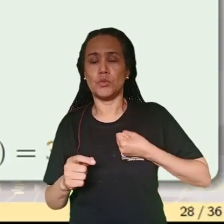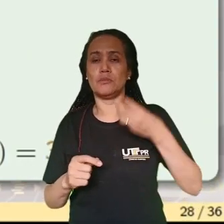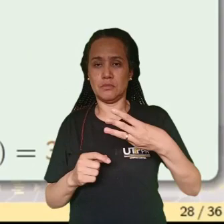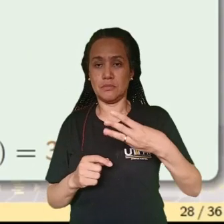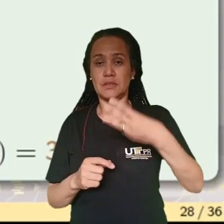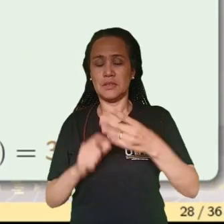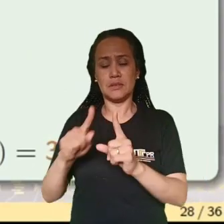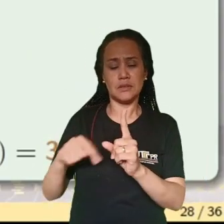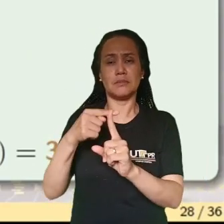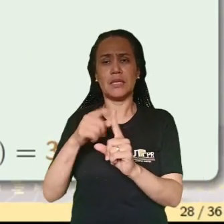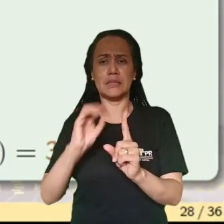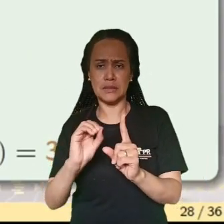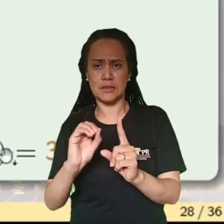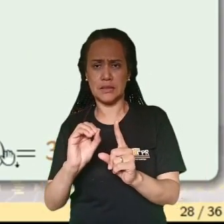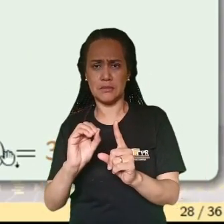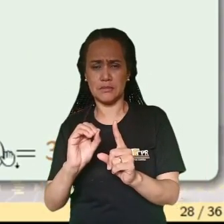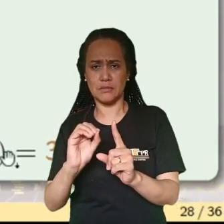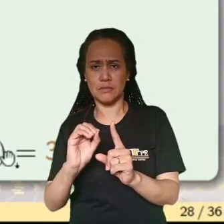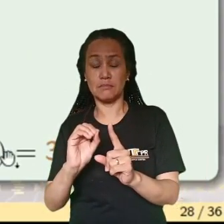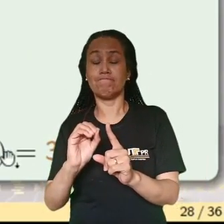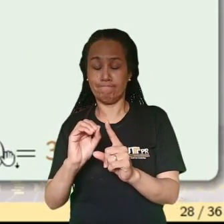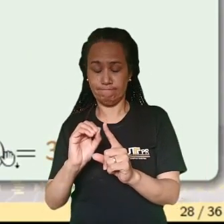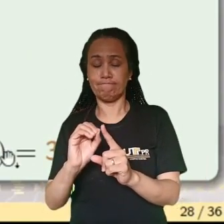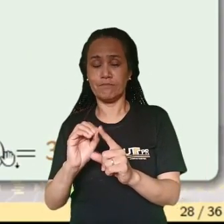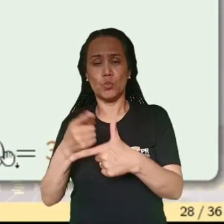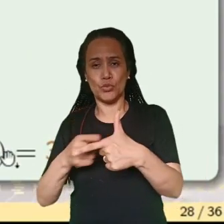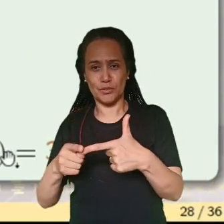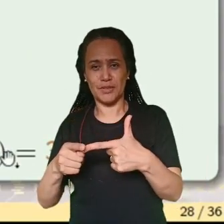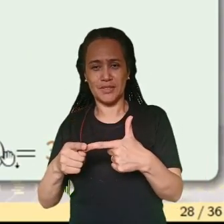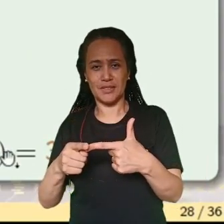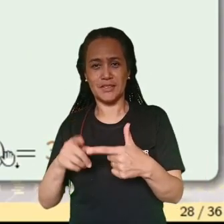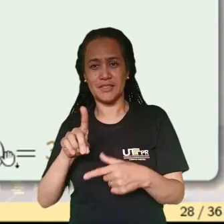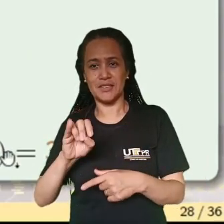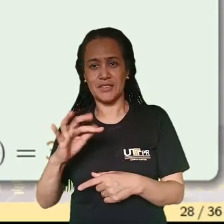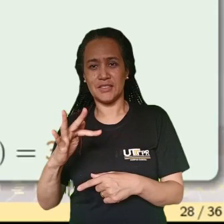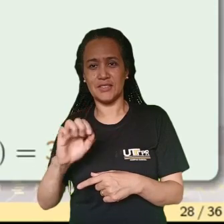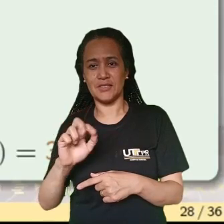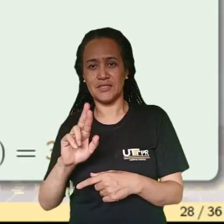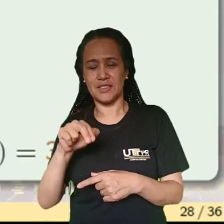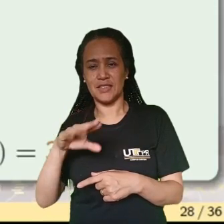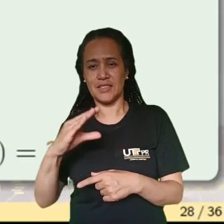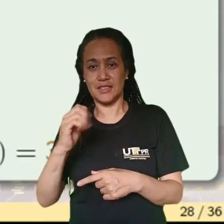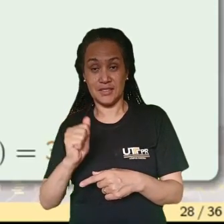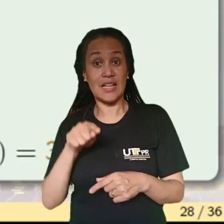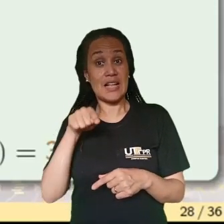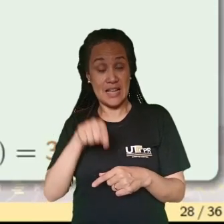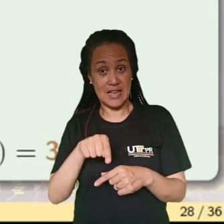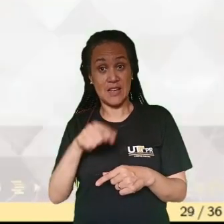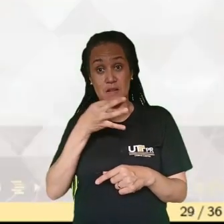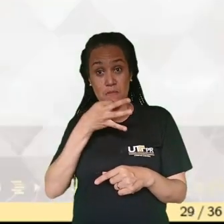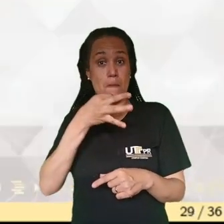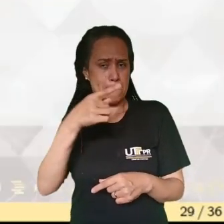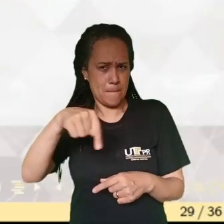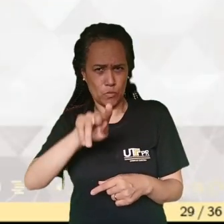mais 0, que multiplica a diferença, igual a 3. É basicamente isso, é bem simples. Essa é uma opção para